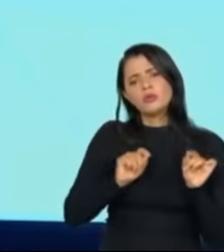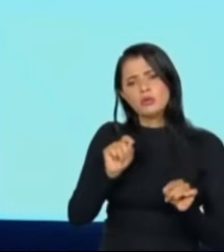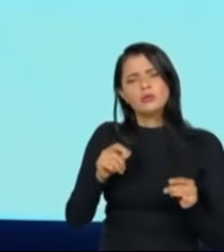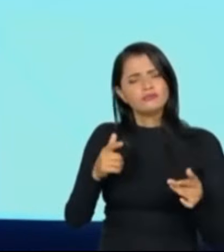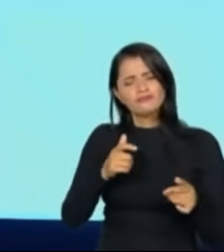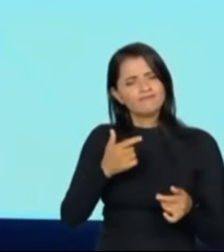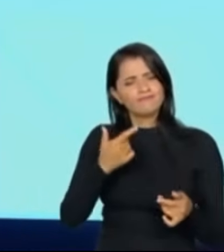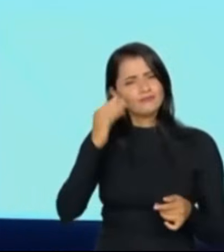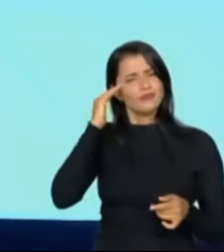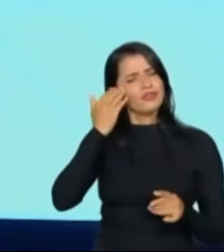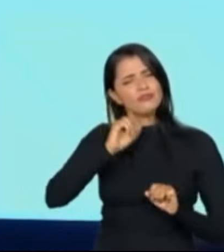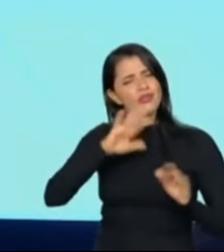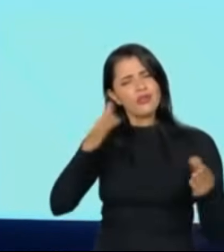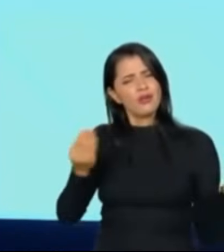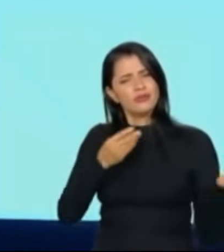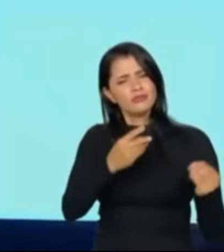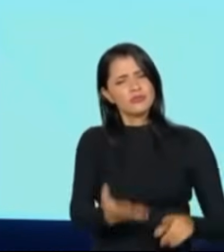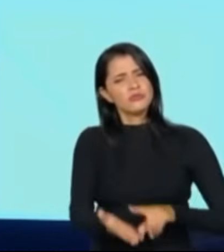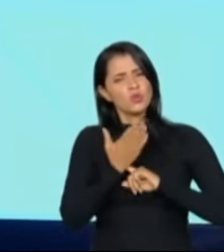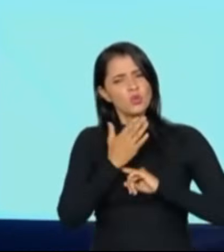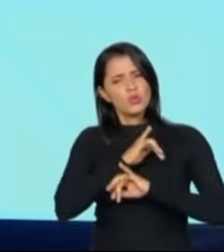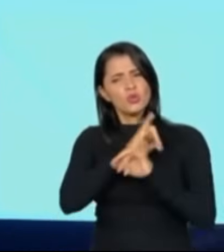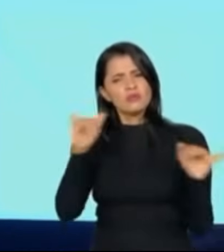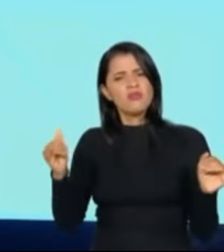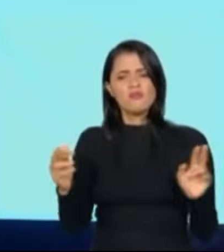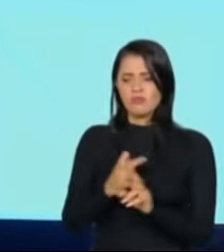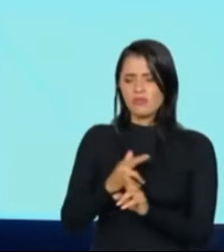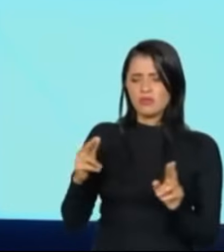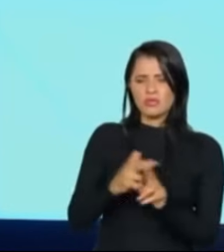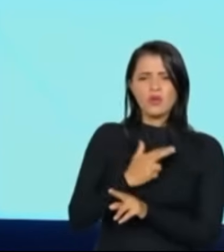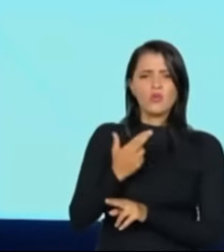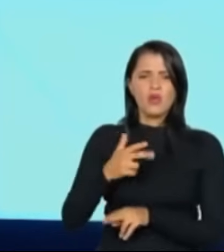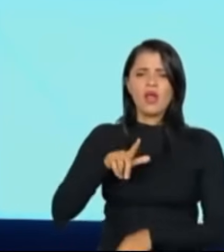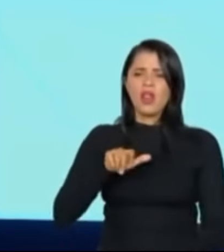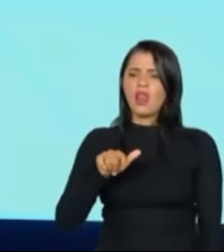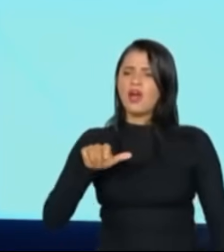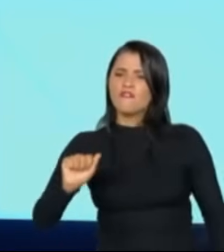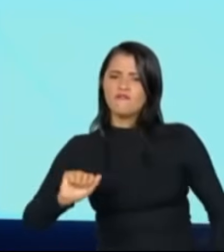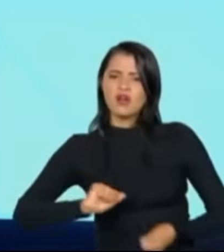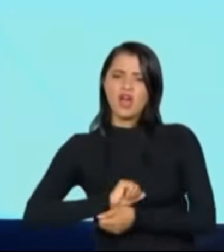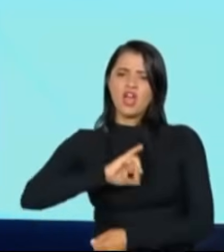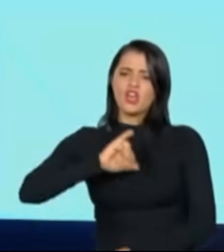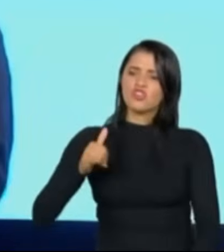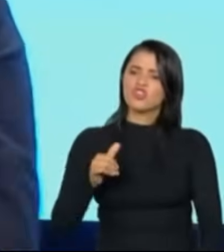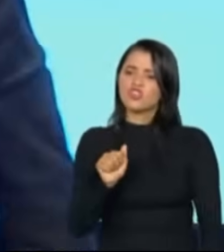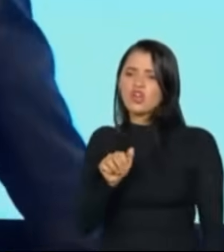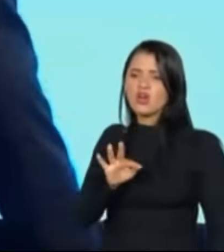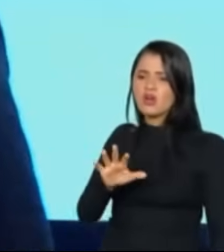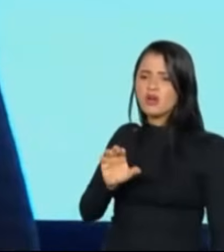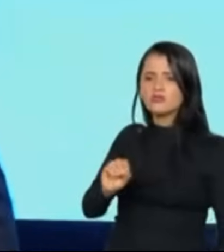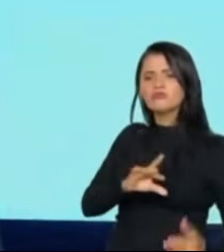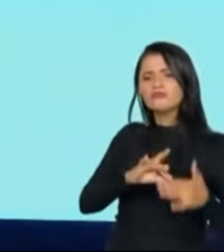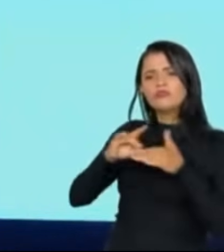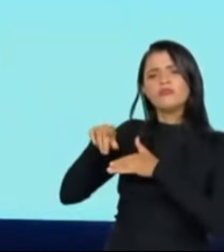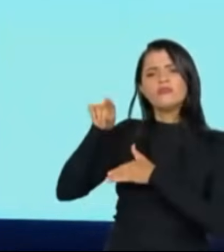Não ficou claro para mim o que o senhor mostrou ou anunciou em relação à Lava Jato. O que foi enviado à